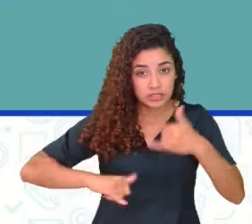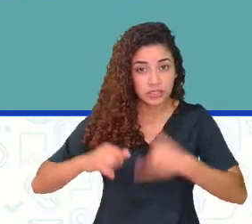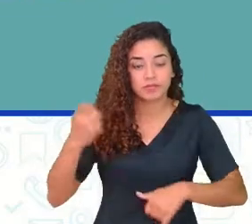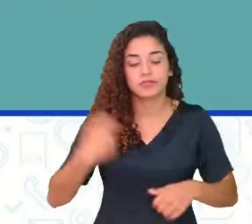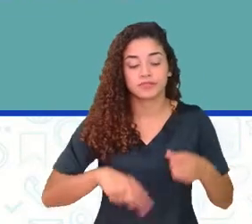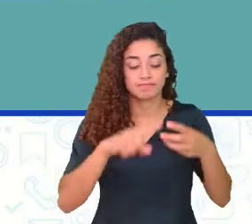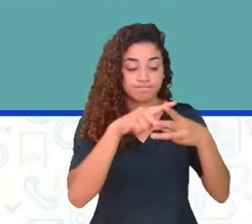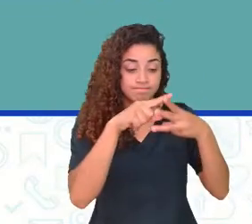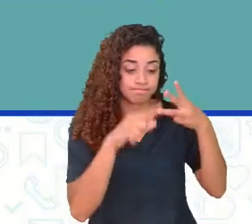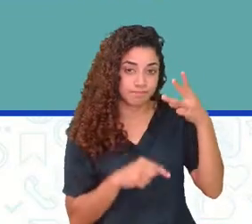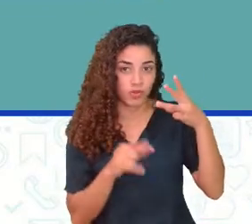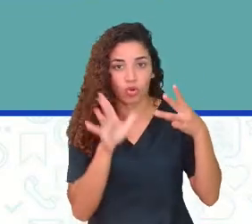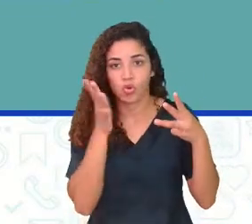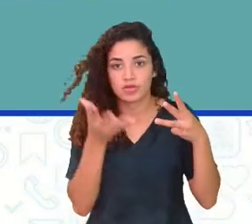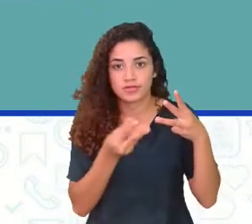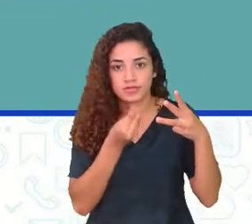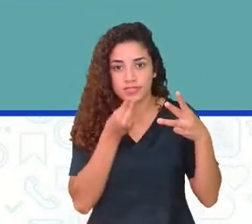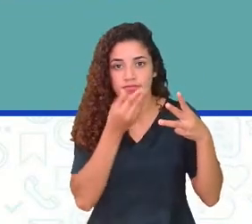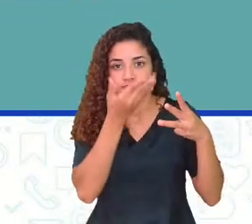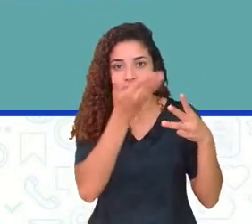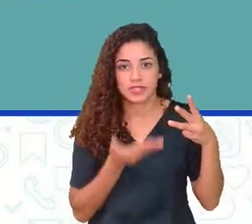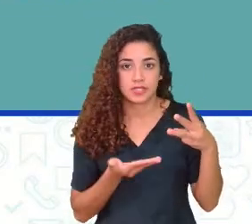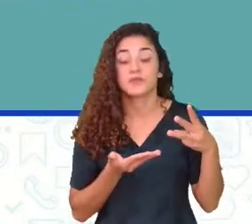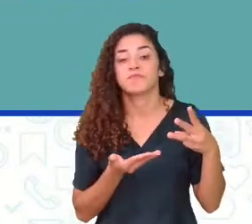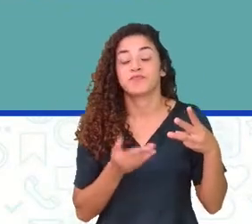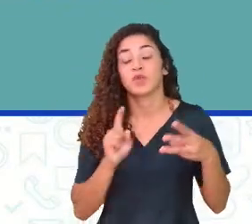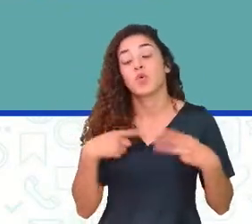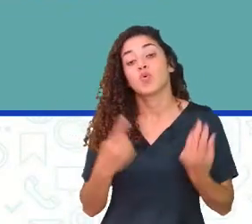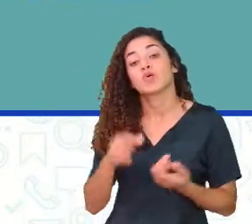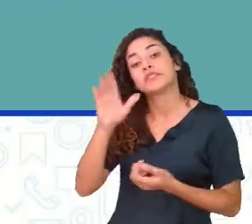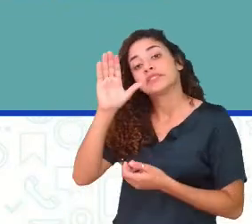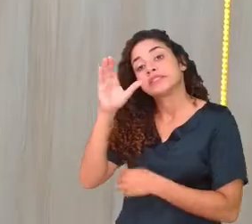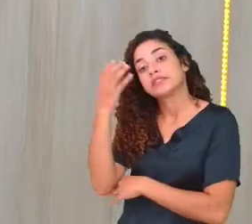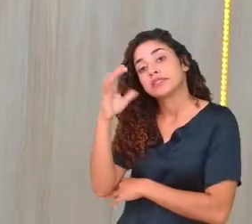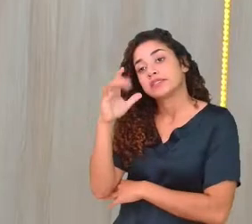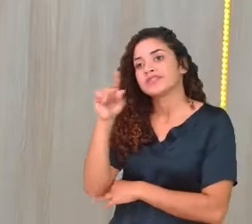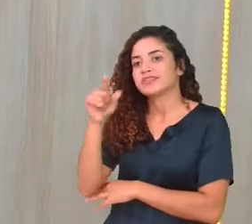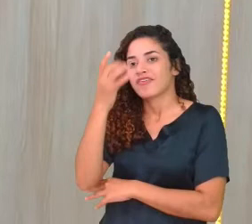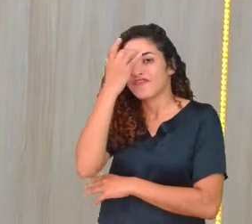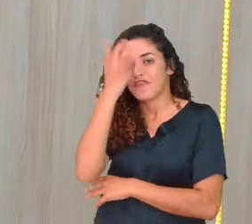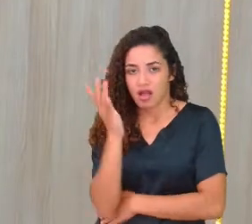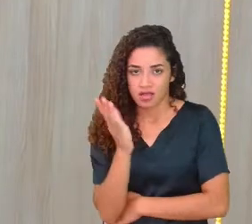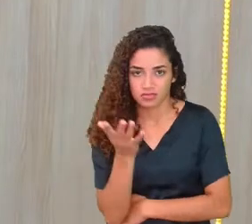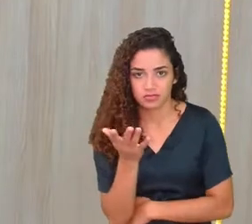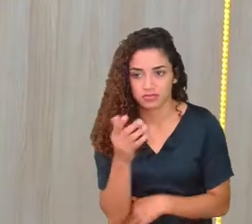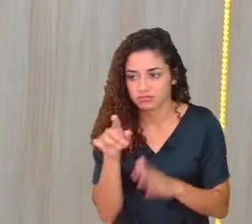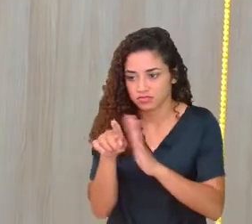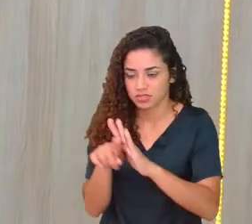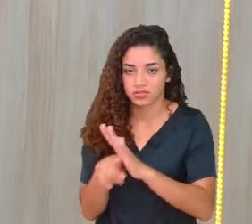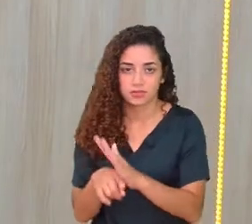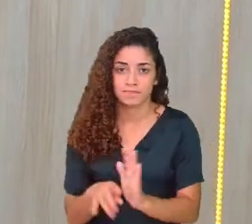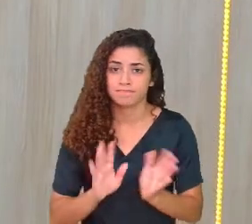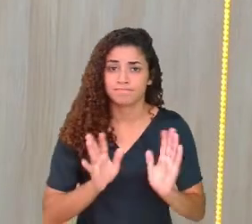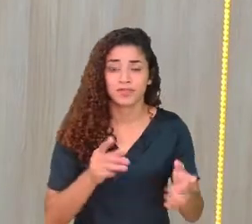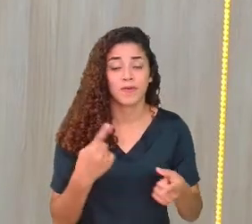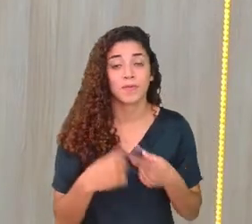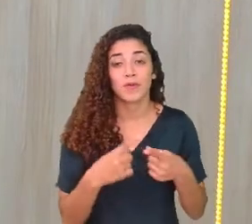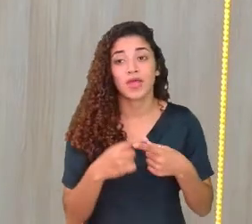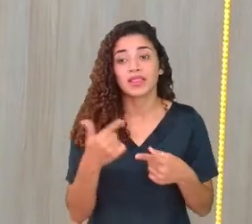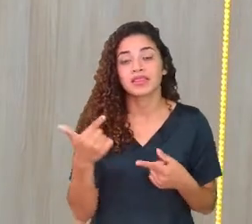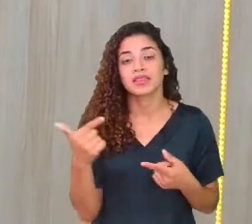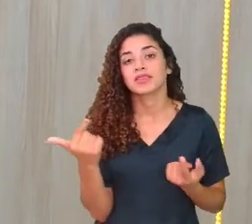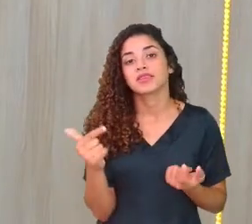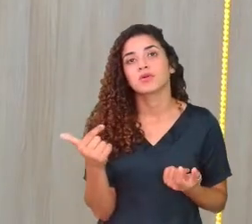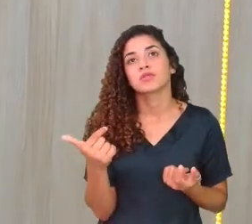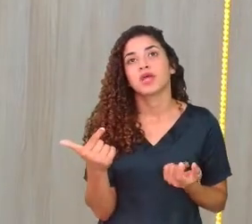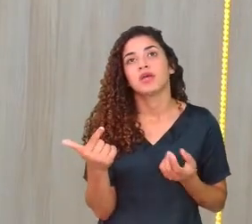esses 3 conhecimentos. Então, para os cientistas não foi fácil, quando eles não tinham determinado